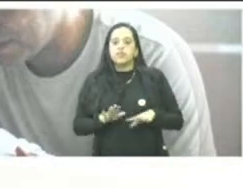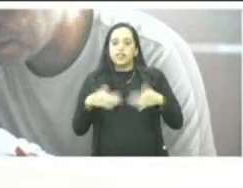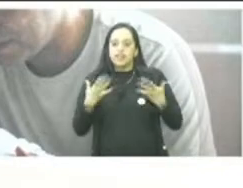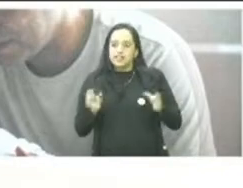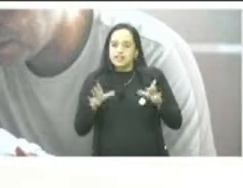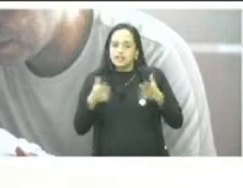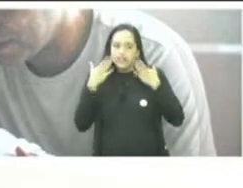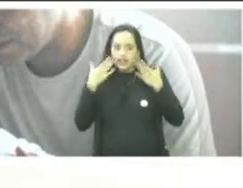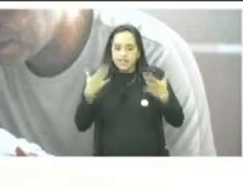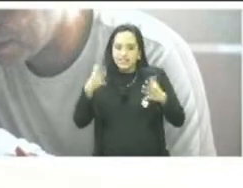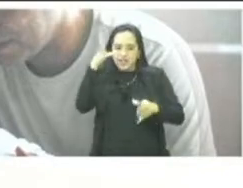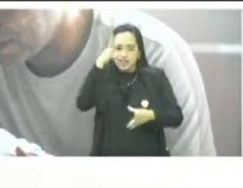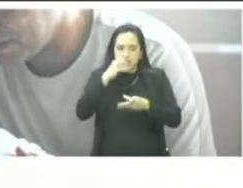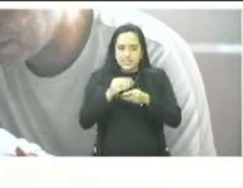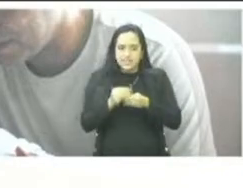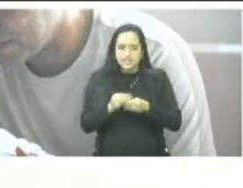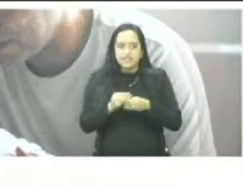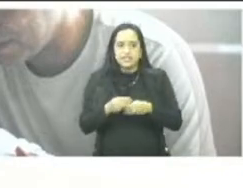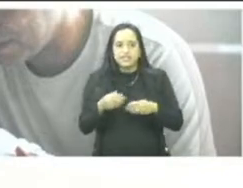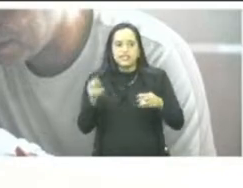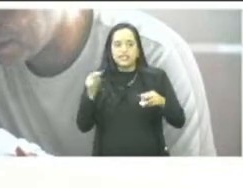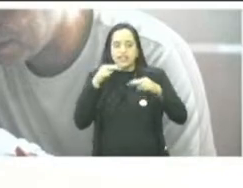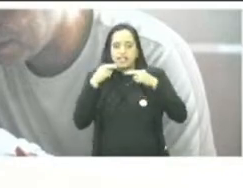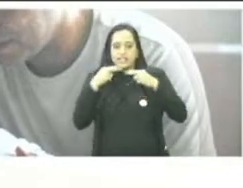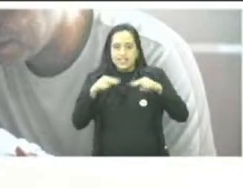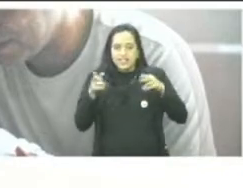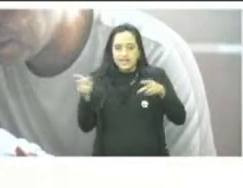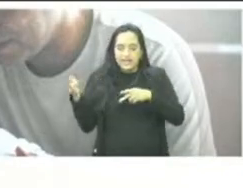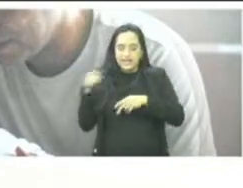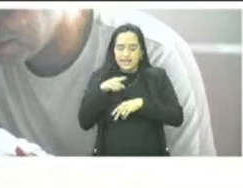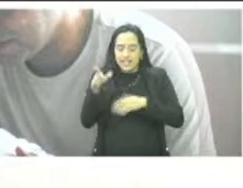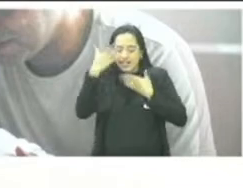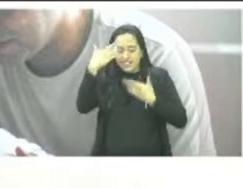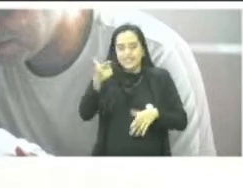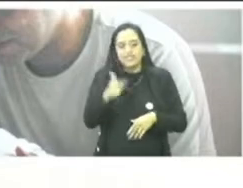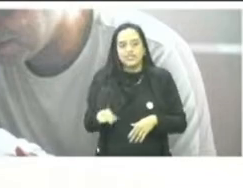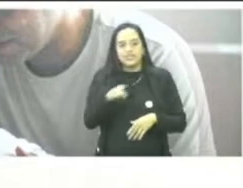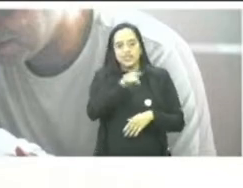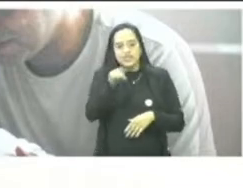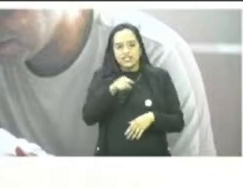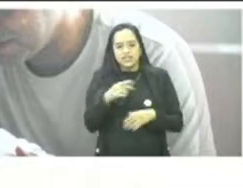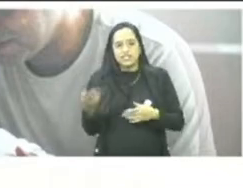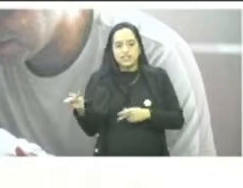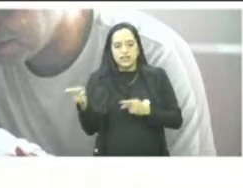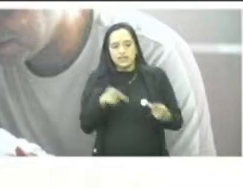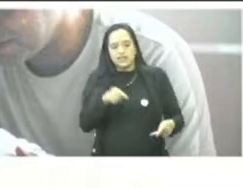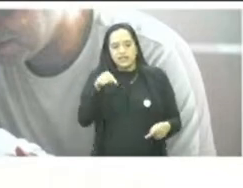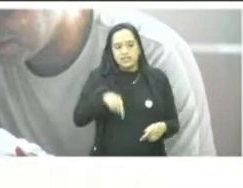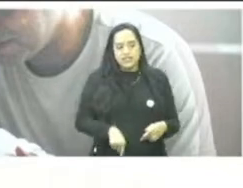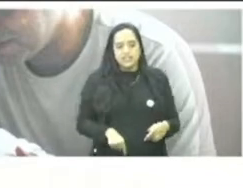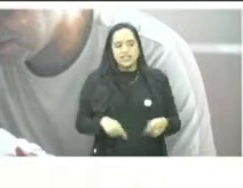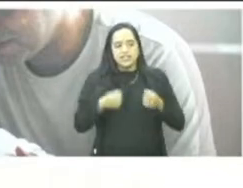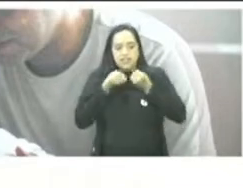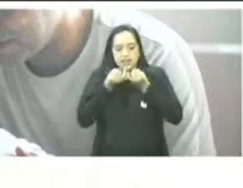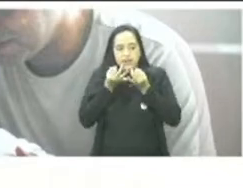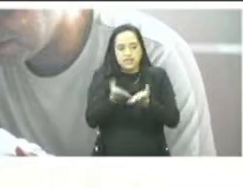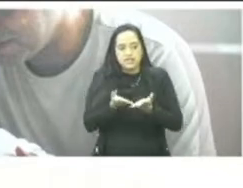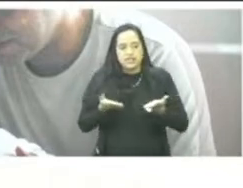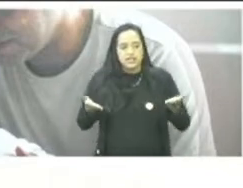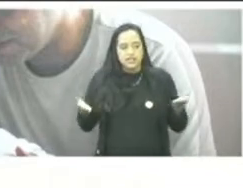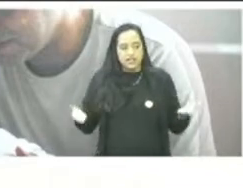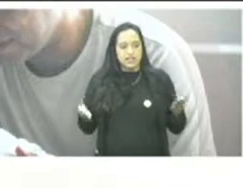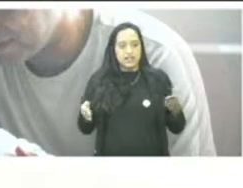bem resumido aqui, trazendo essas novidades. Agradecer de novo a Sônia Venâncio aqui pelo convite e compartilhar